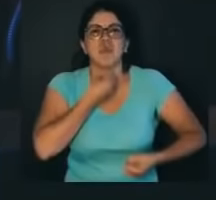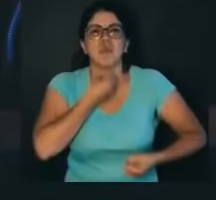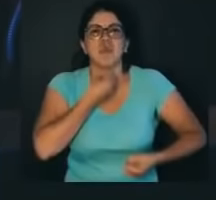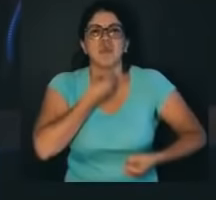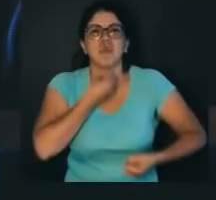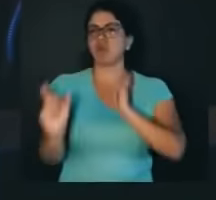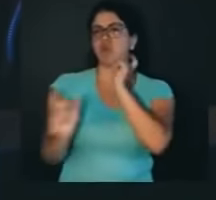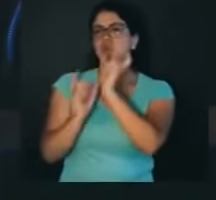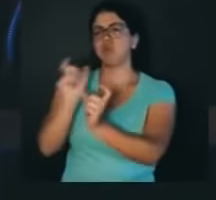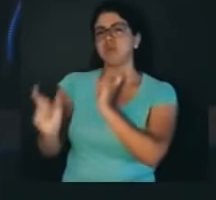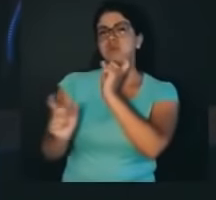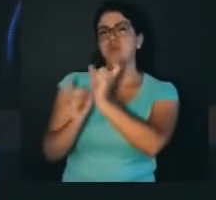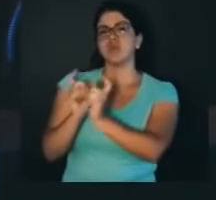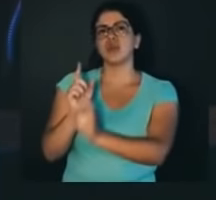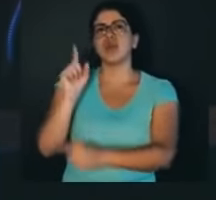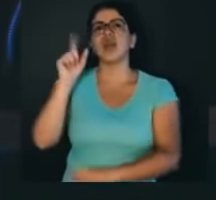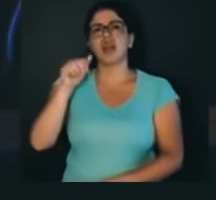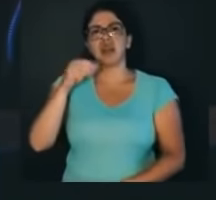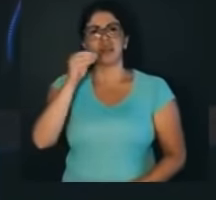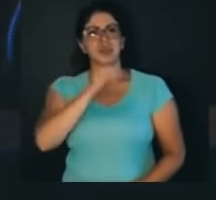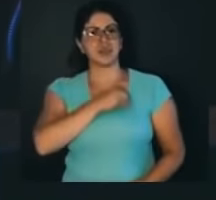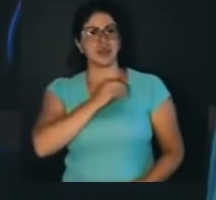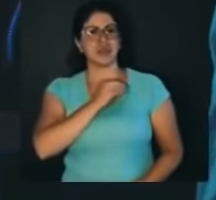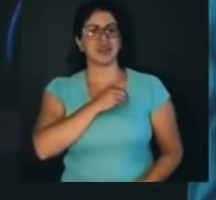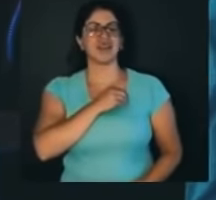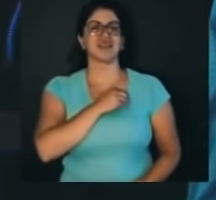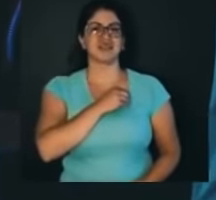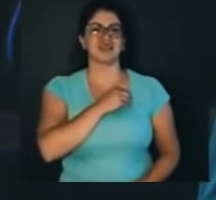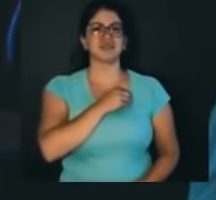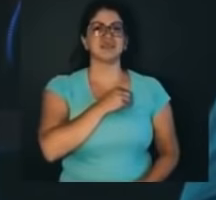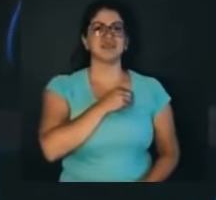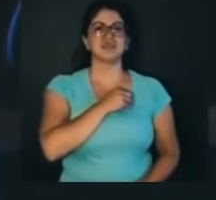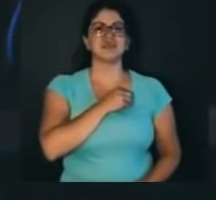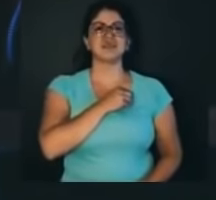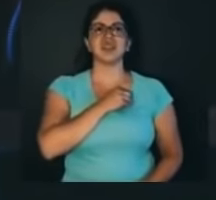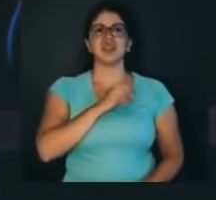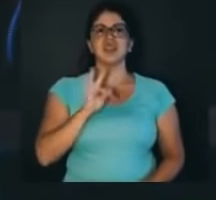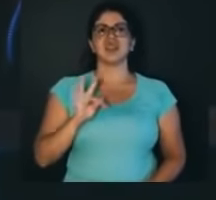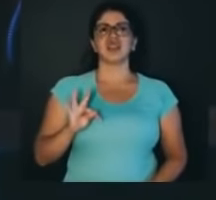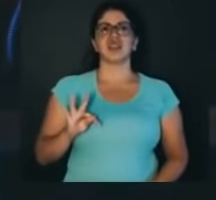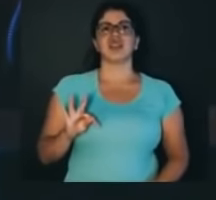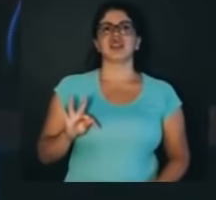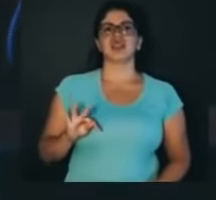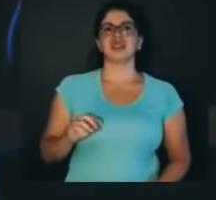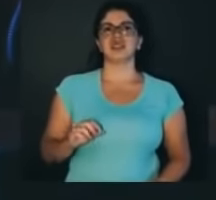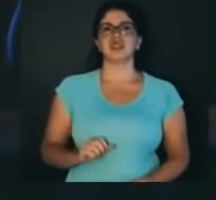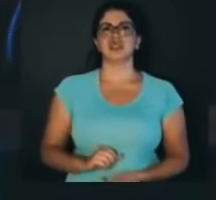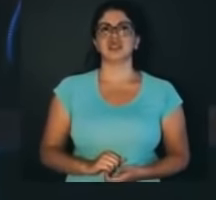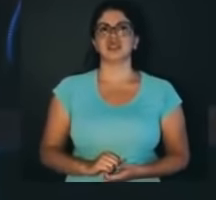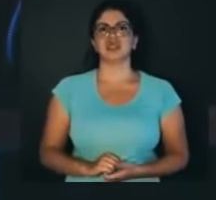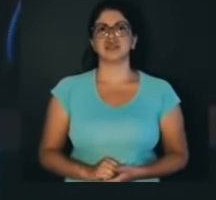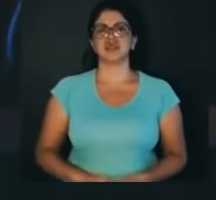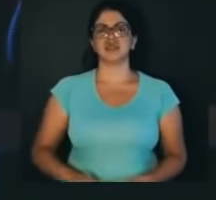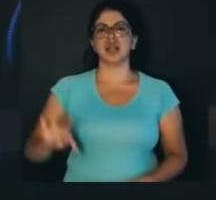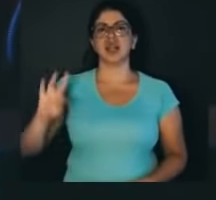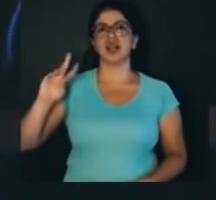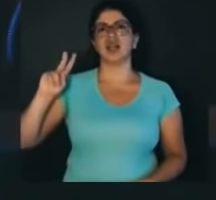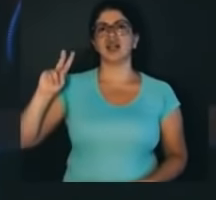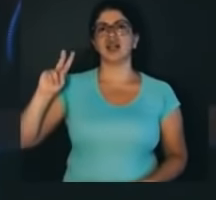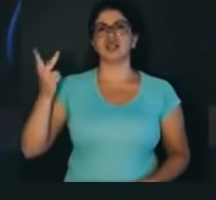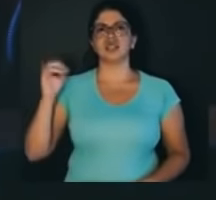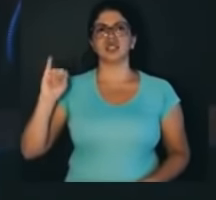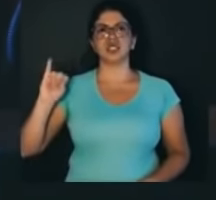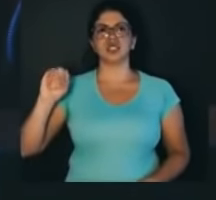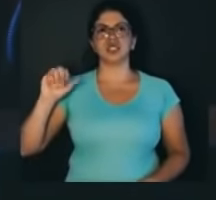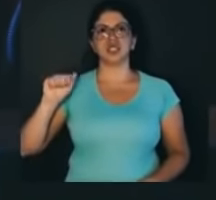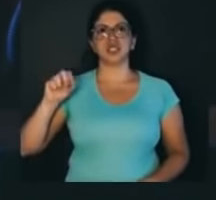não é possível que de uma mesma fonte possa jorrar água boa e água má. Não é possível.